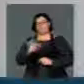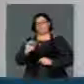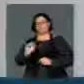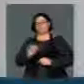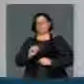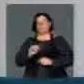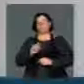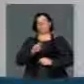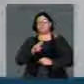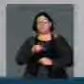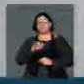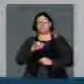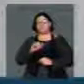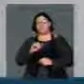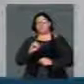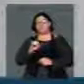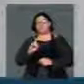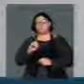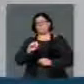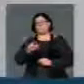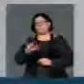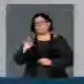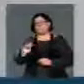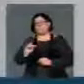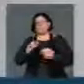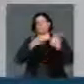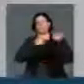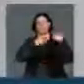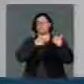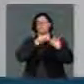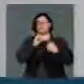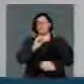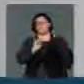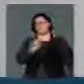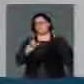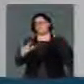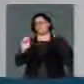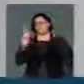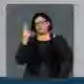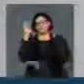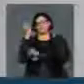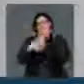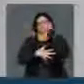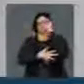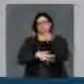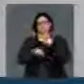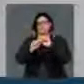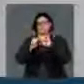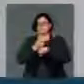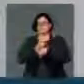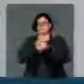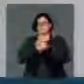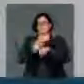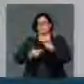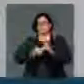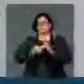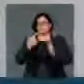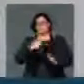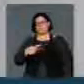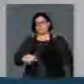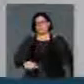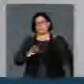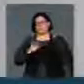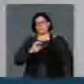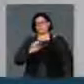Uniodonto Porto Alegre, na categoria Responsabilidade Social ou Ambiental. Receberam o prêmio o vice-presidente da FECO Agro,